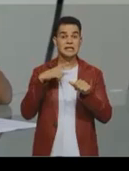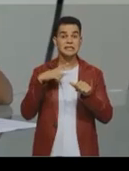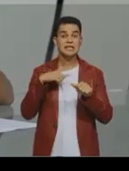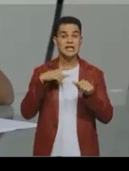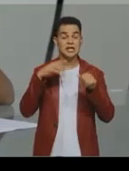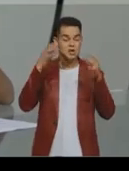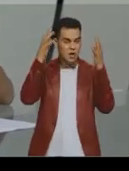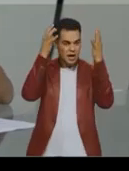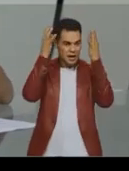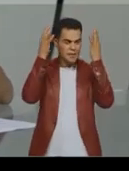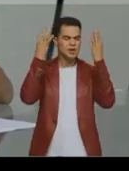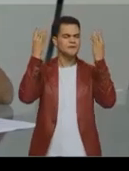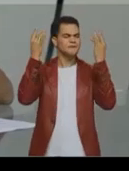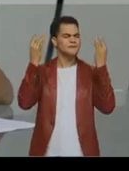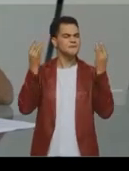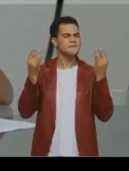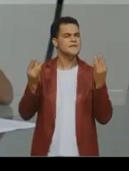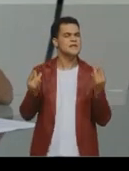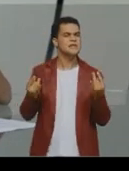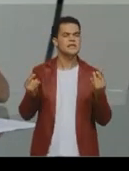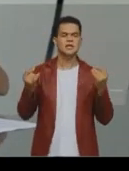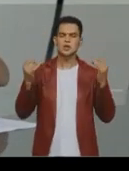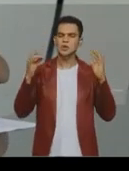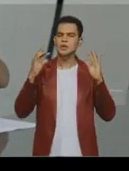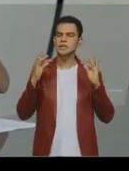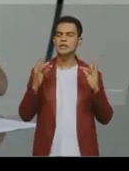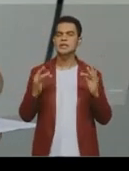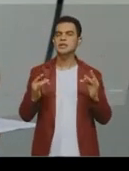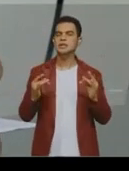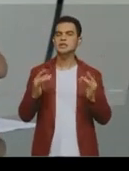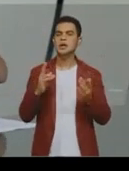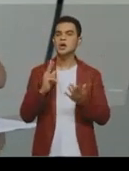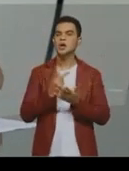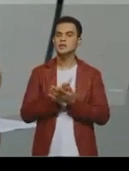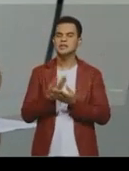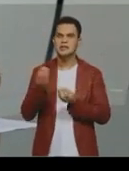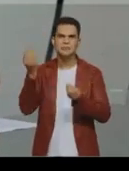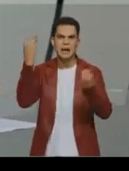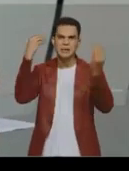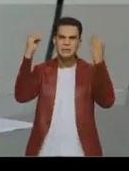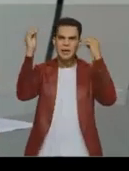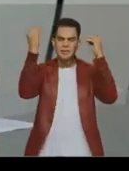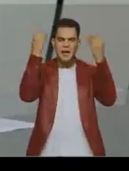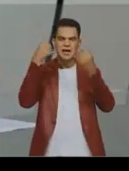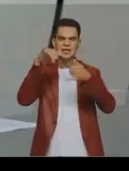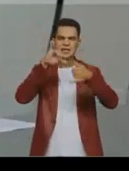cabelo fino, liso, é tanta química, é tanta